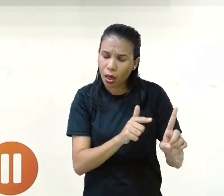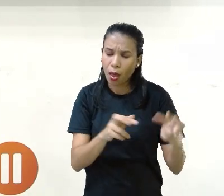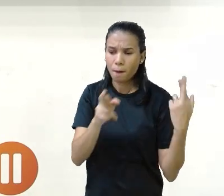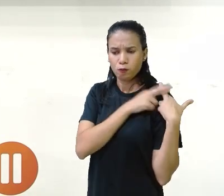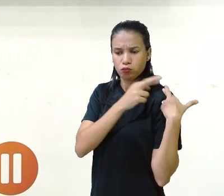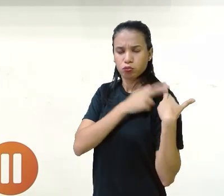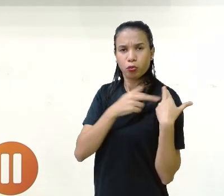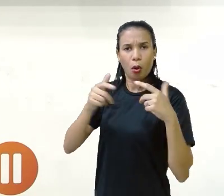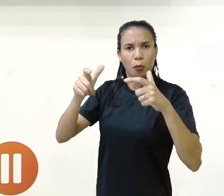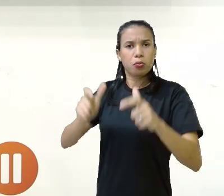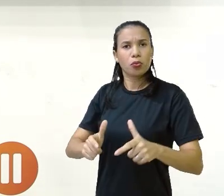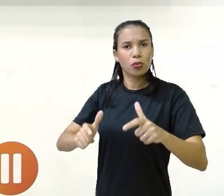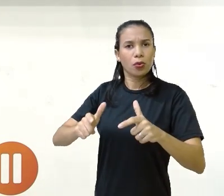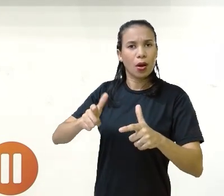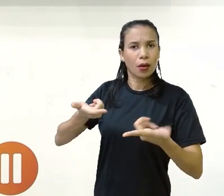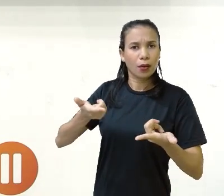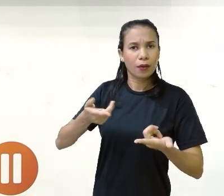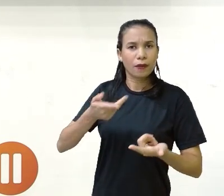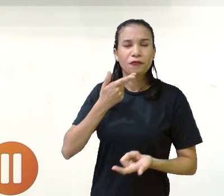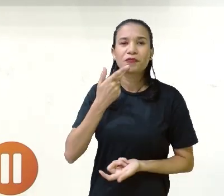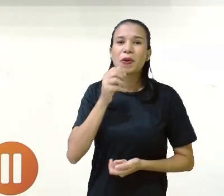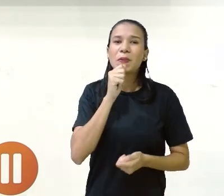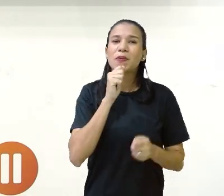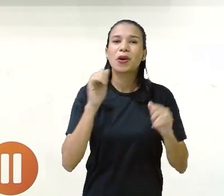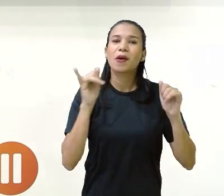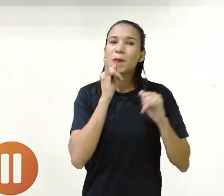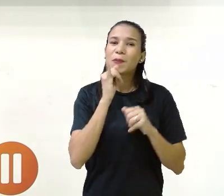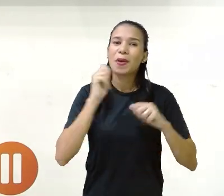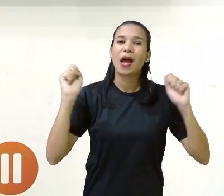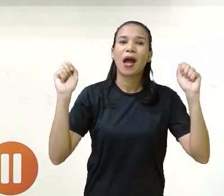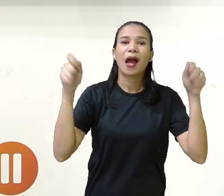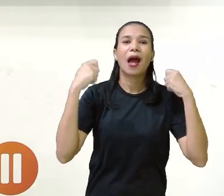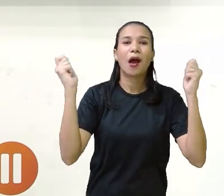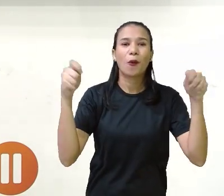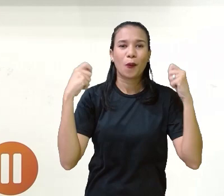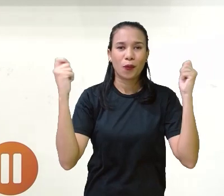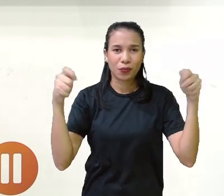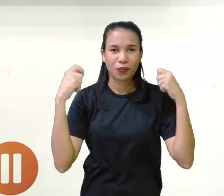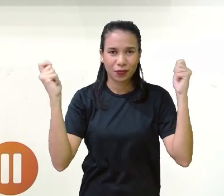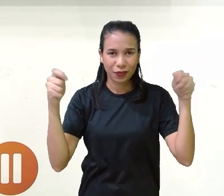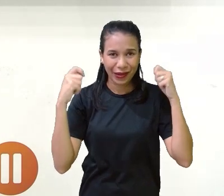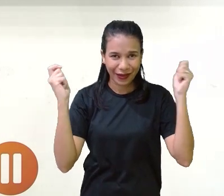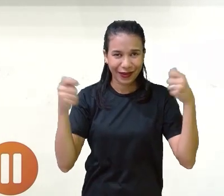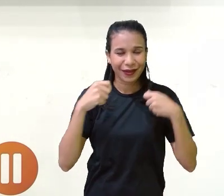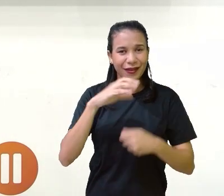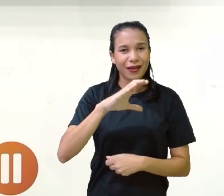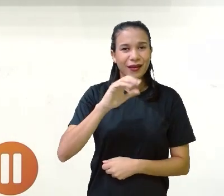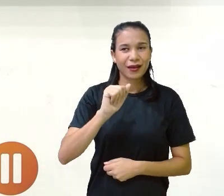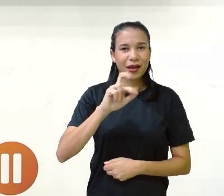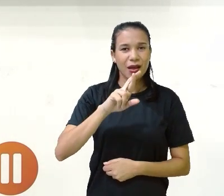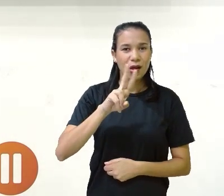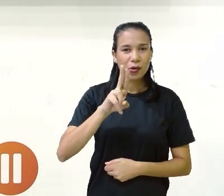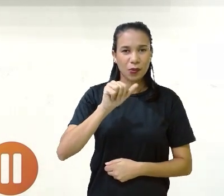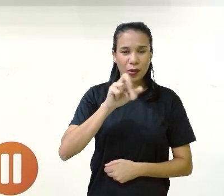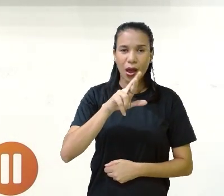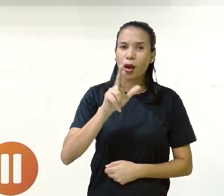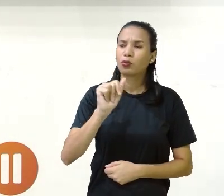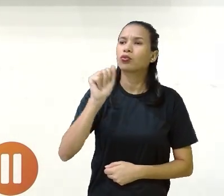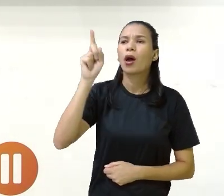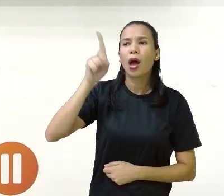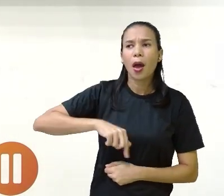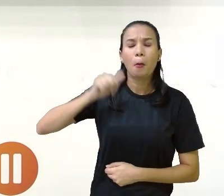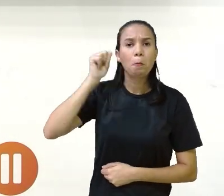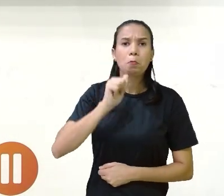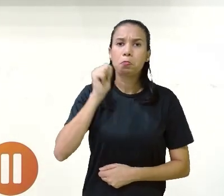exemplo. Eu estou falando do município de Caruaru, né? É liderado por uma mulher. Eu